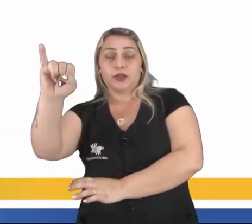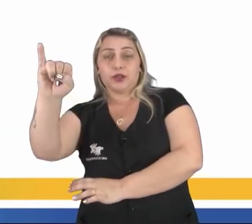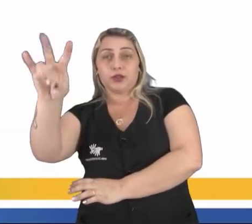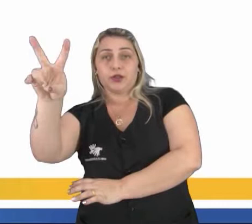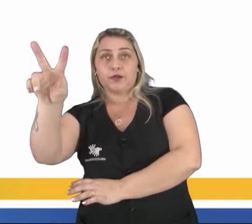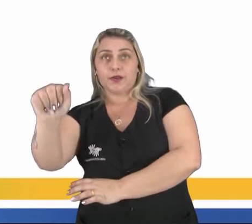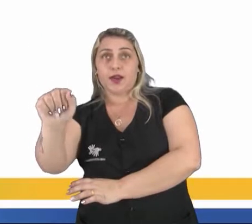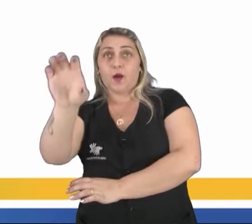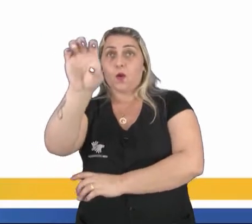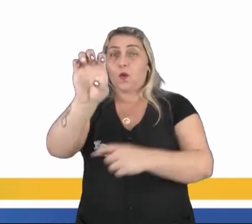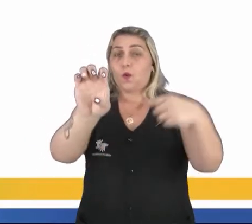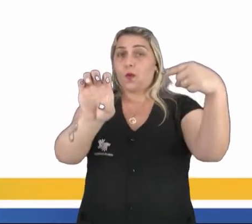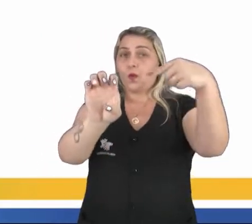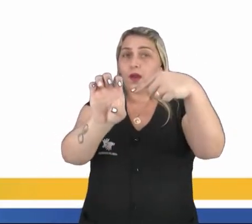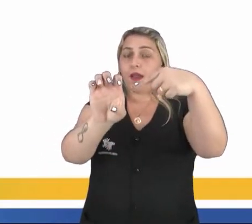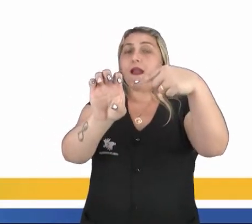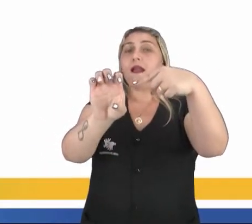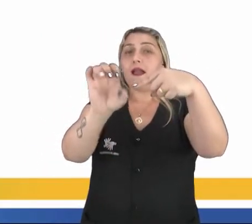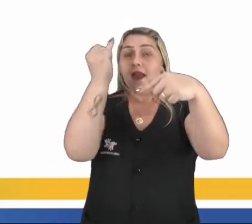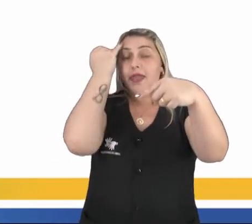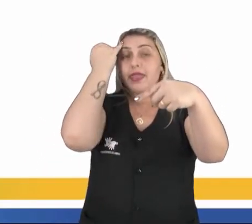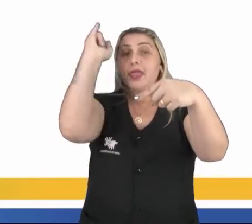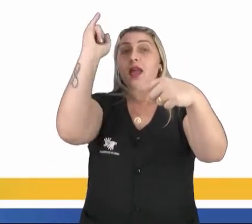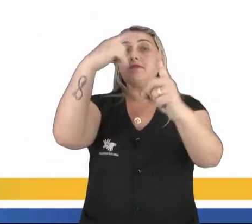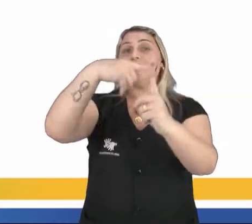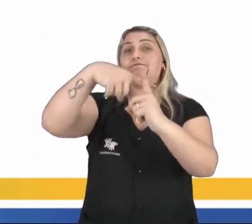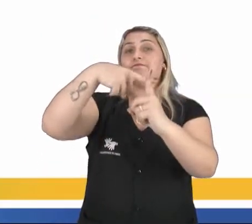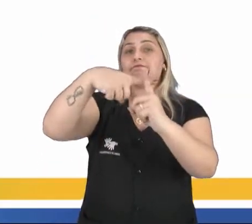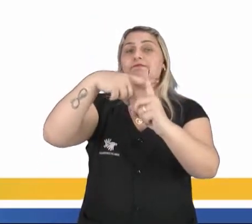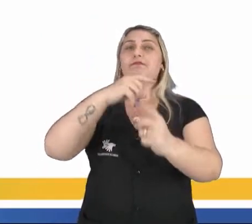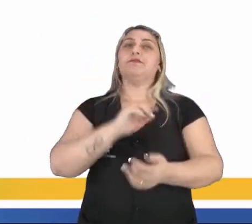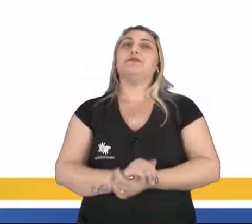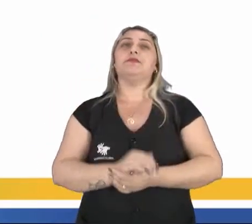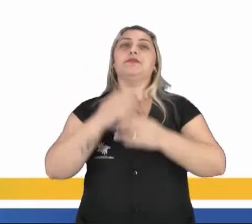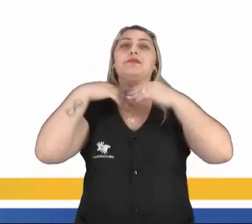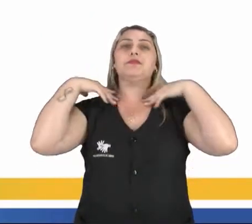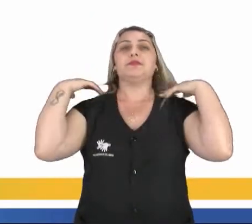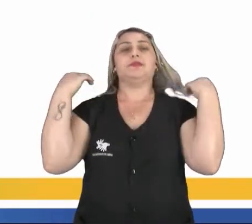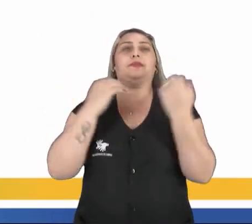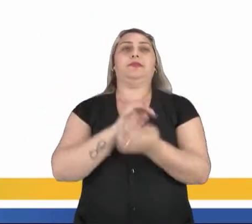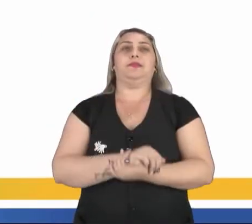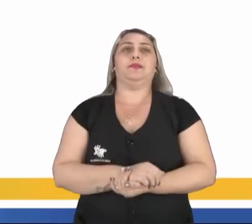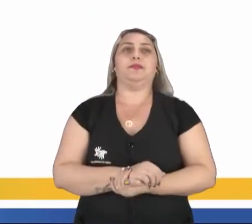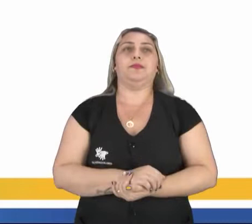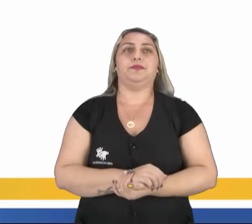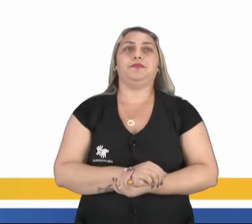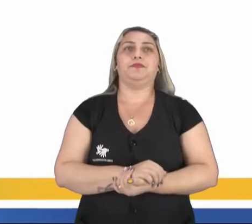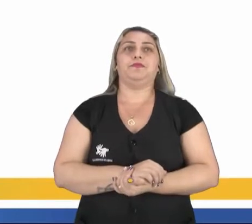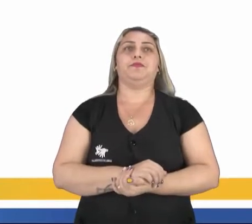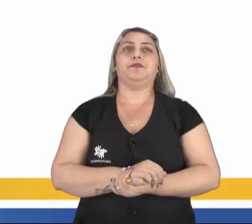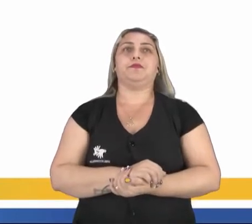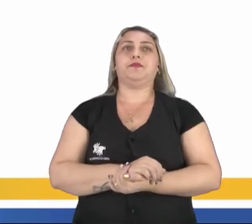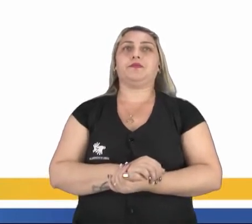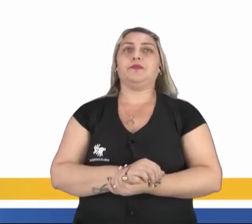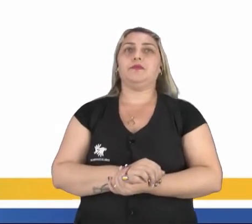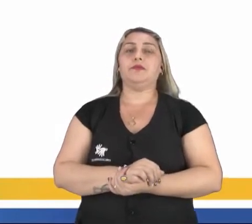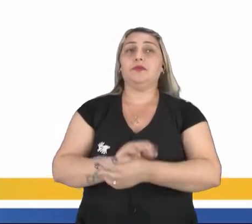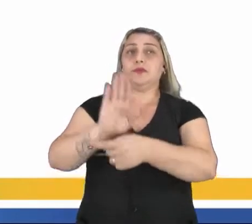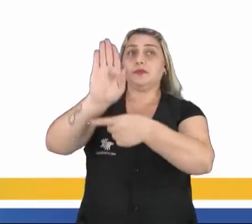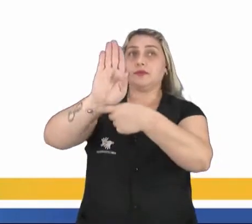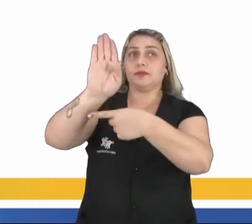esse aí, ele deu uma função de adição. Então, ela é uma coordenada aditiva,